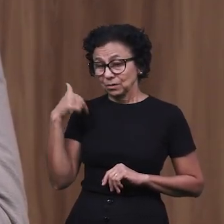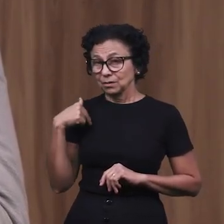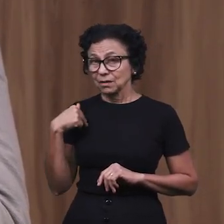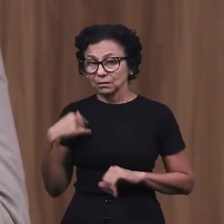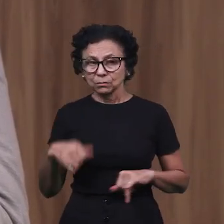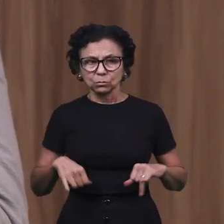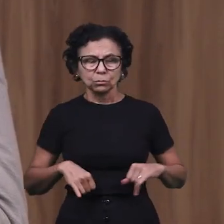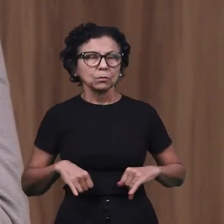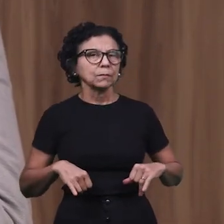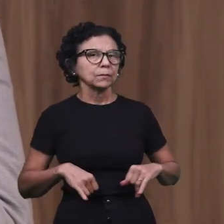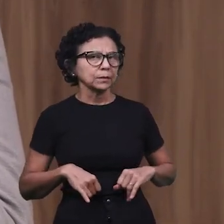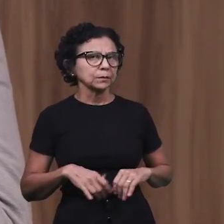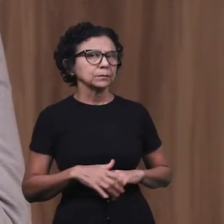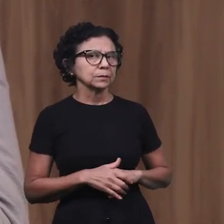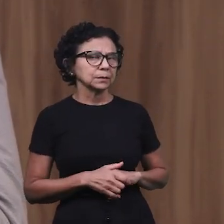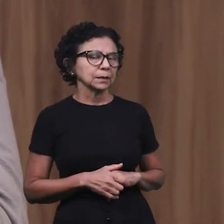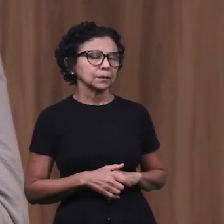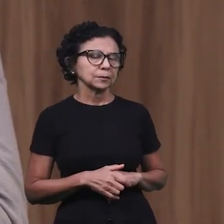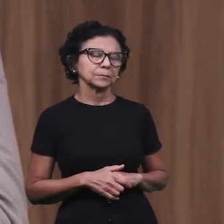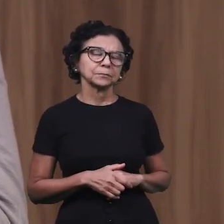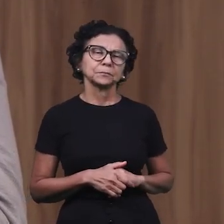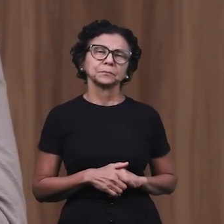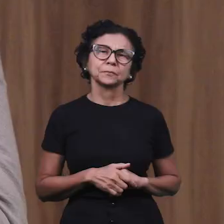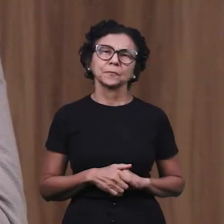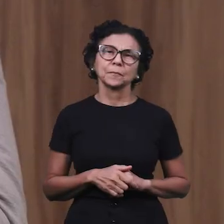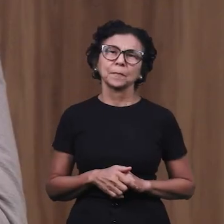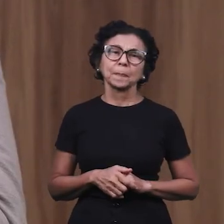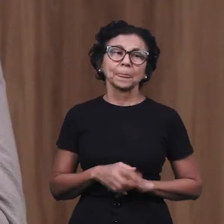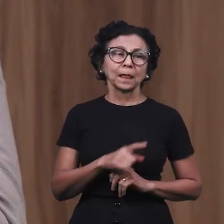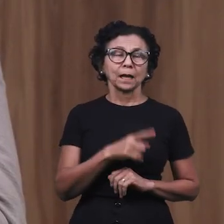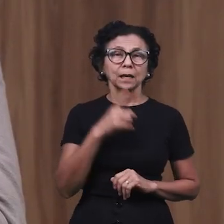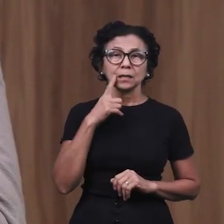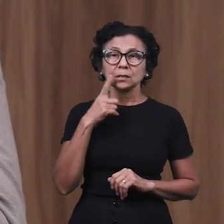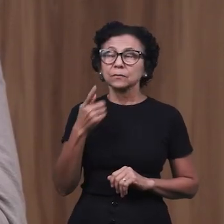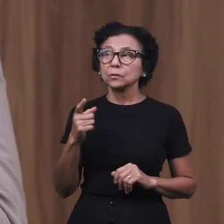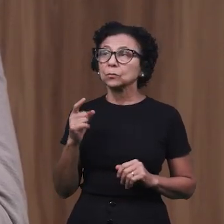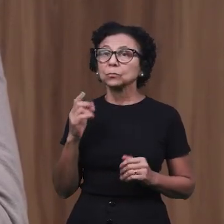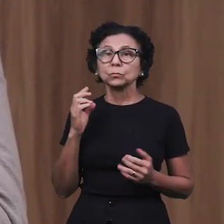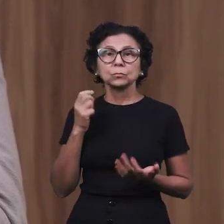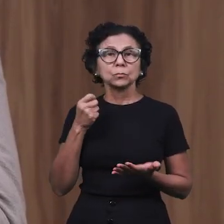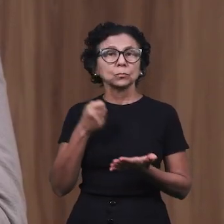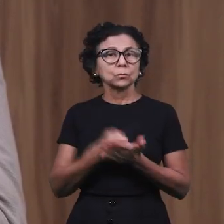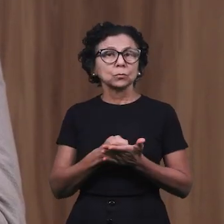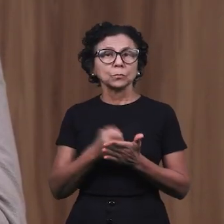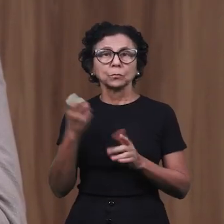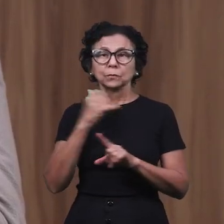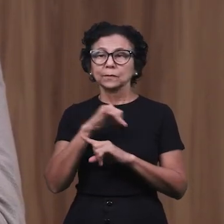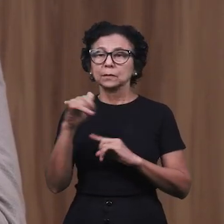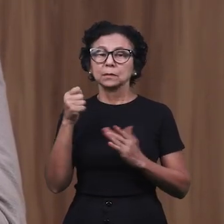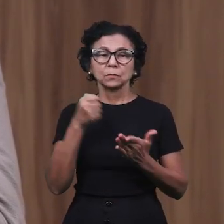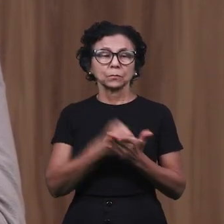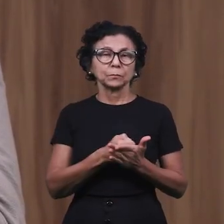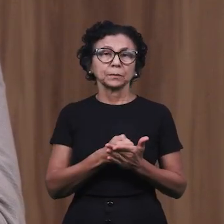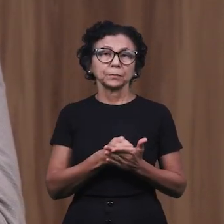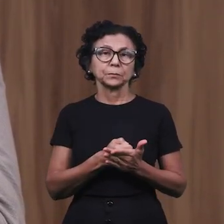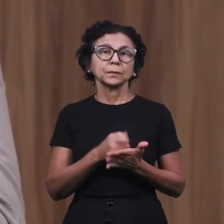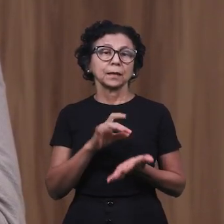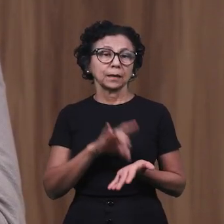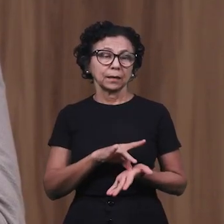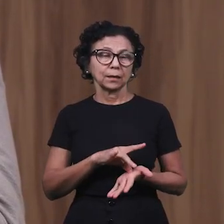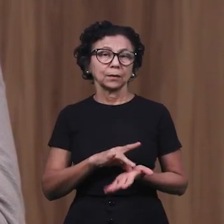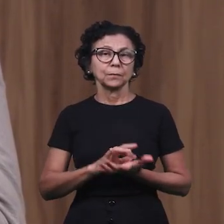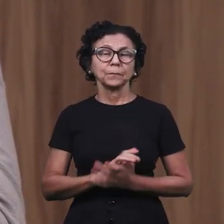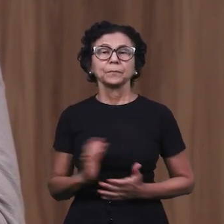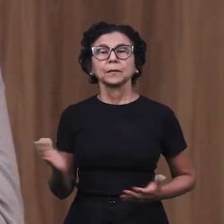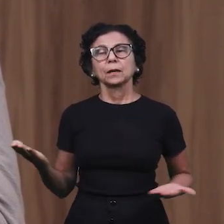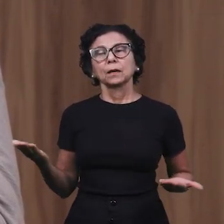José, para que então aquele momento pudesse se tornar uma realidade. E é interessante isso também, meus irmãos, porque nós,